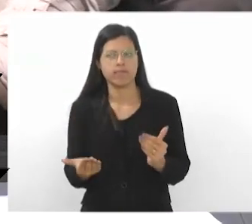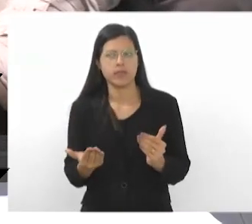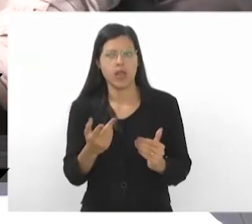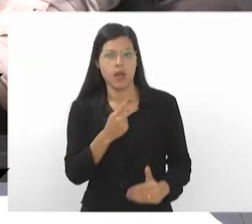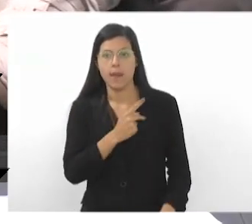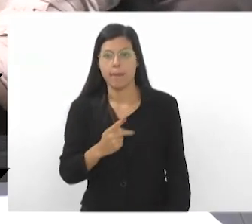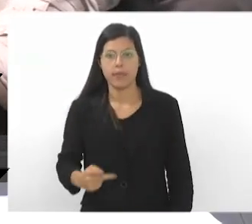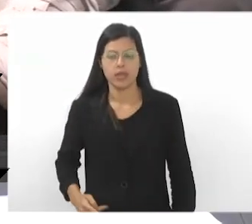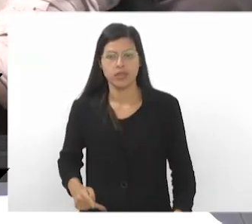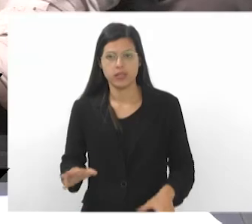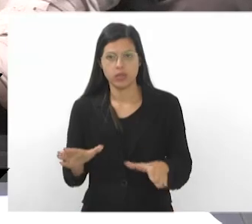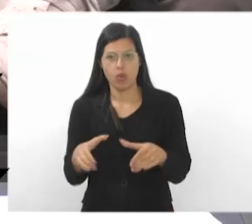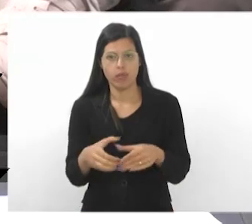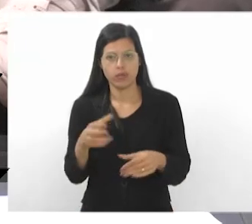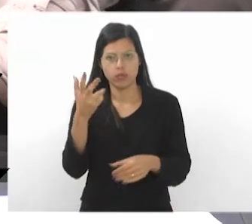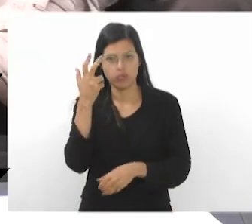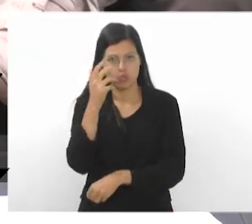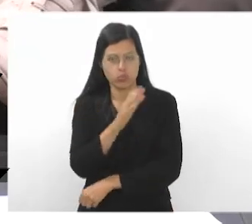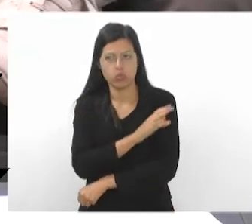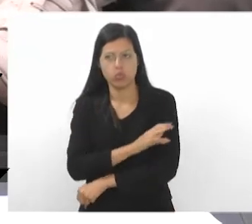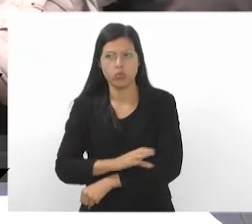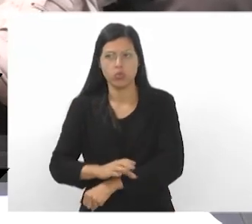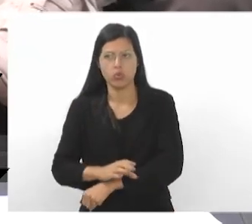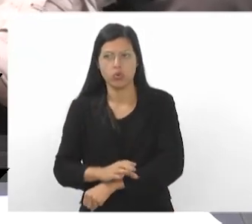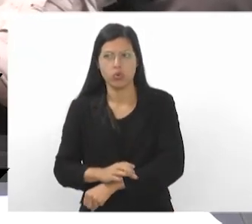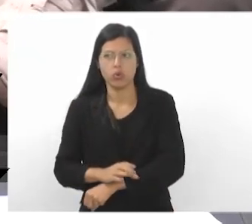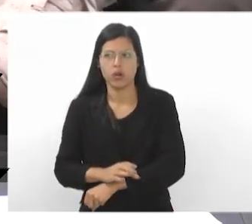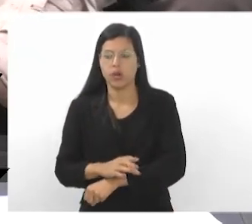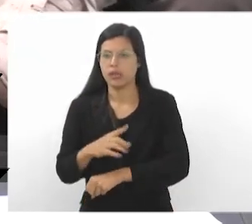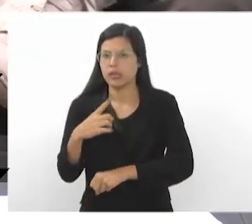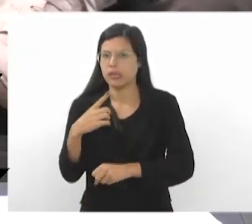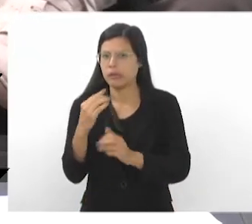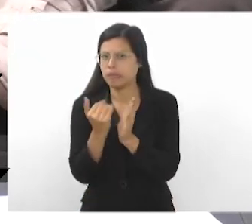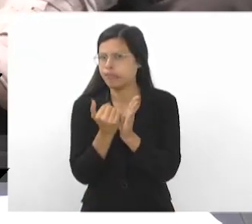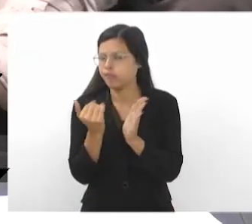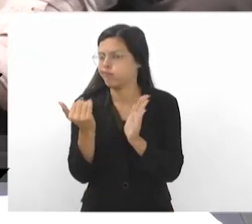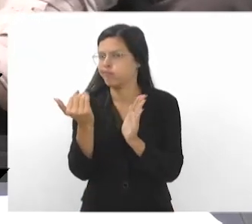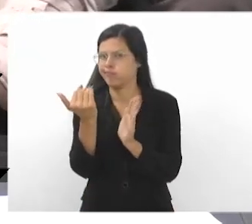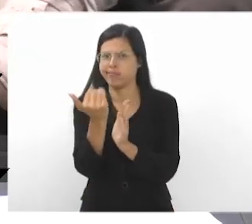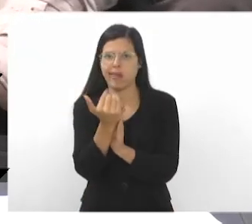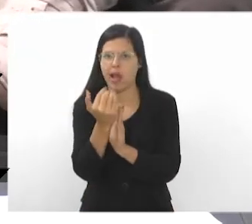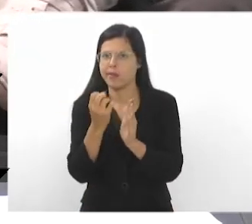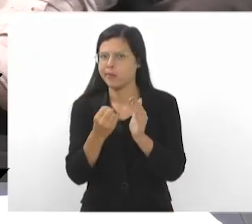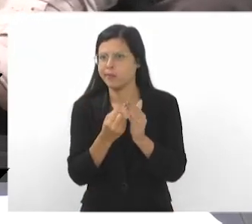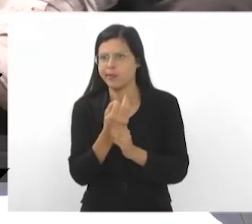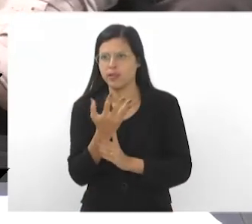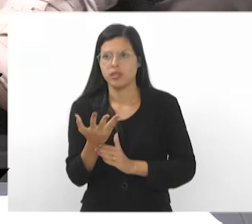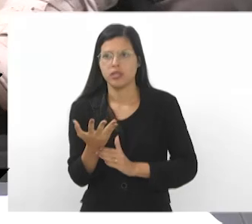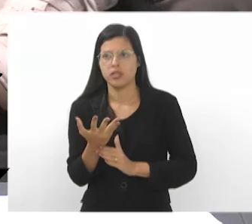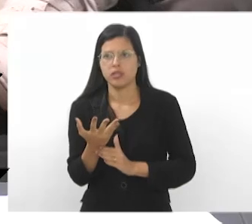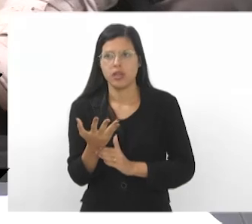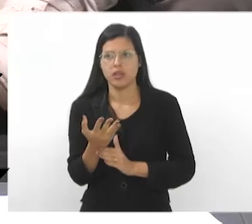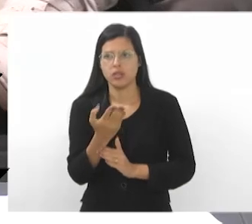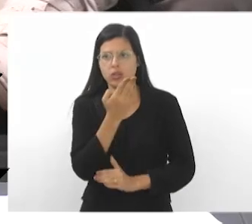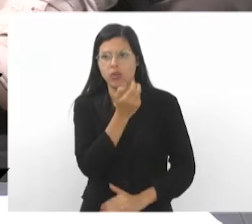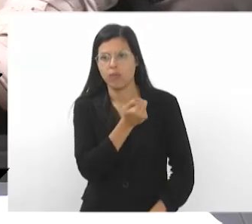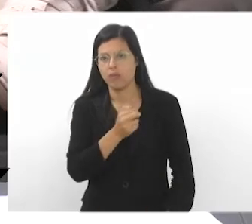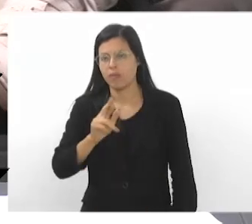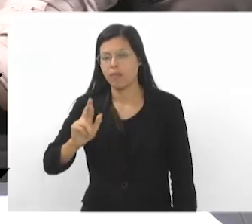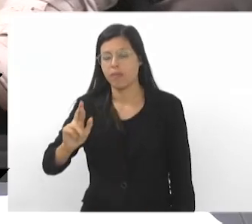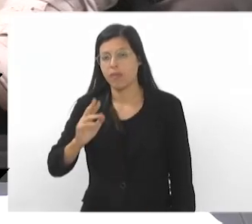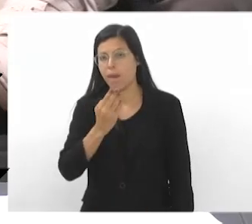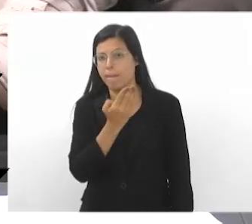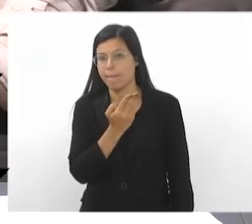a Comissão de Cultura, que está tudo exacerbado, que um bar que existe há 10 anos não pode